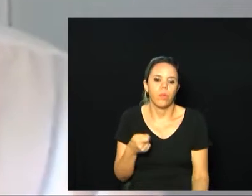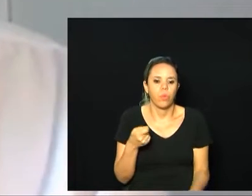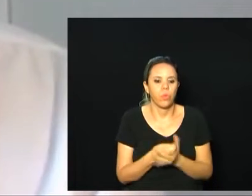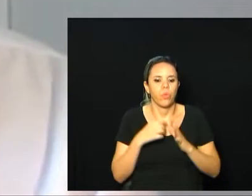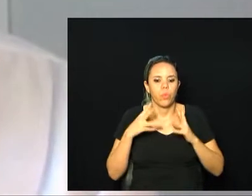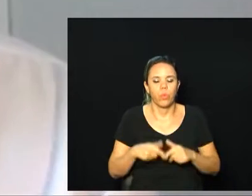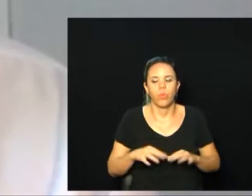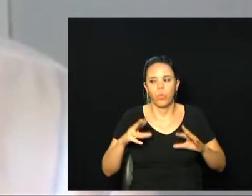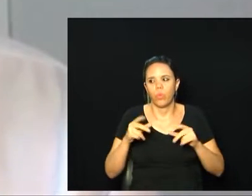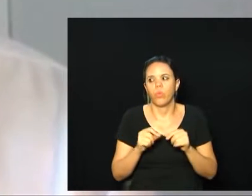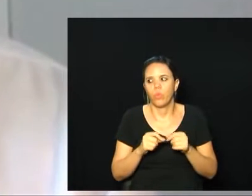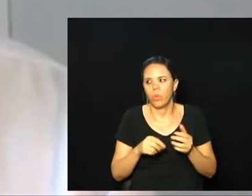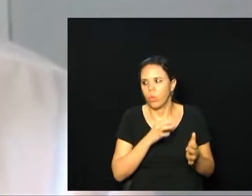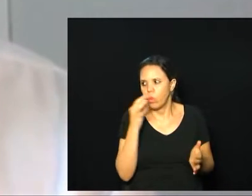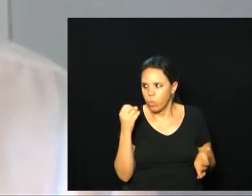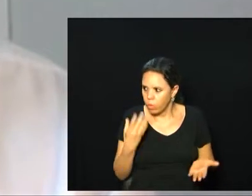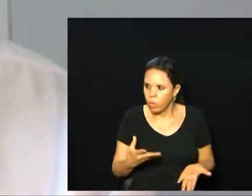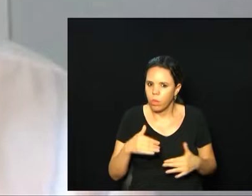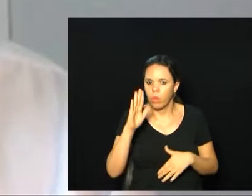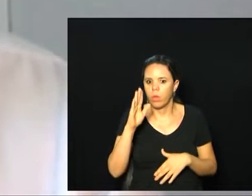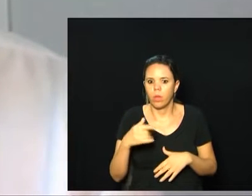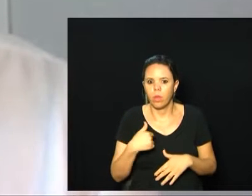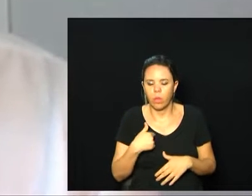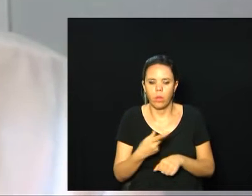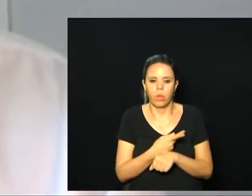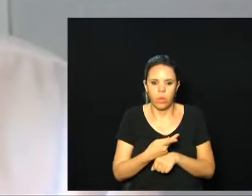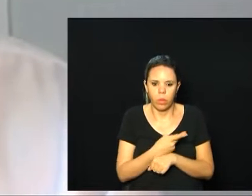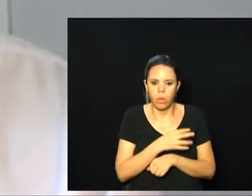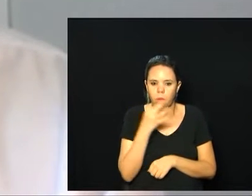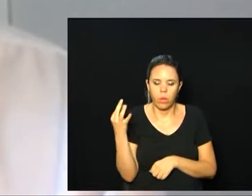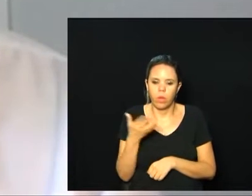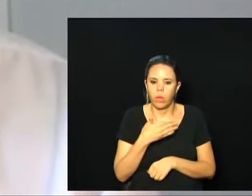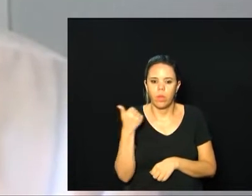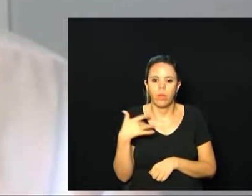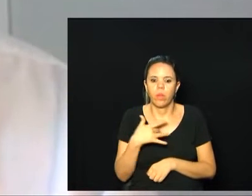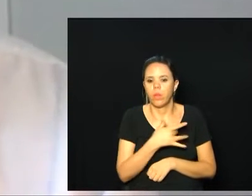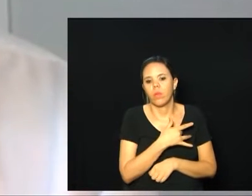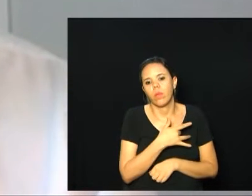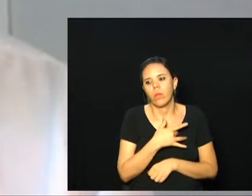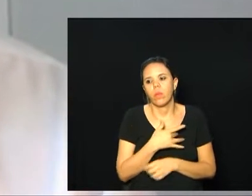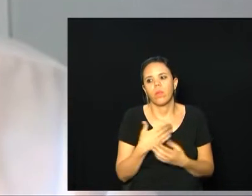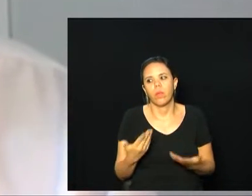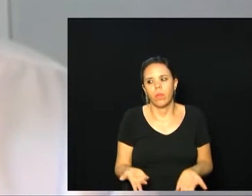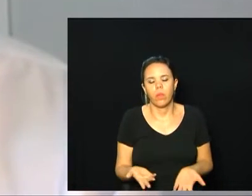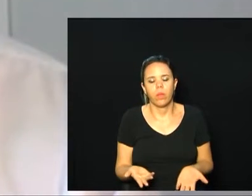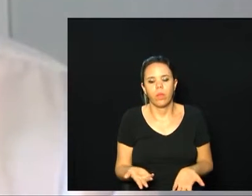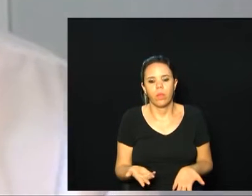higiene. Isso é bom para todo mundo, tá? Ou seja, quanto mais eu busco um ambiente sadio, melhor a minha saúde como um todo. Então,